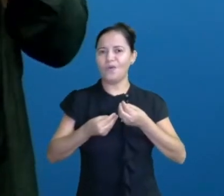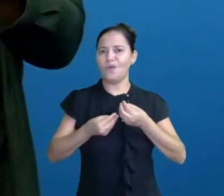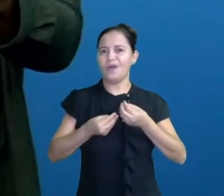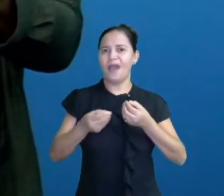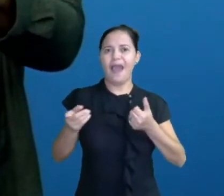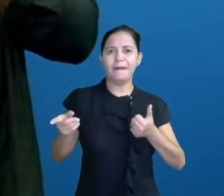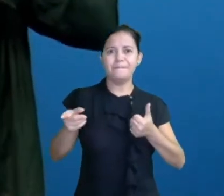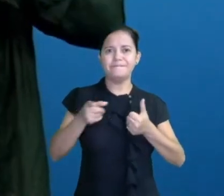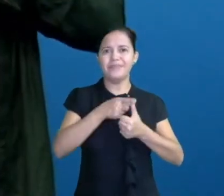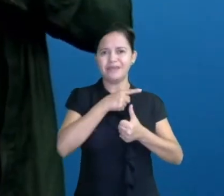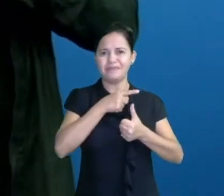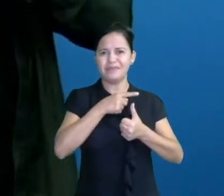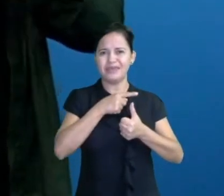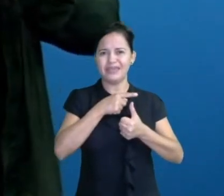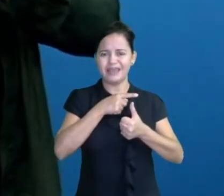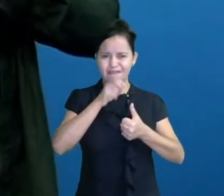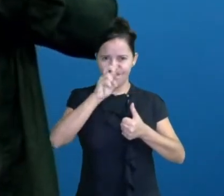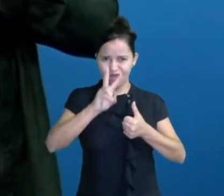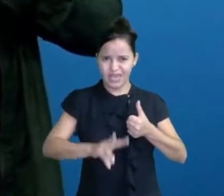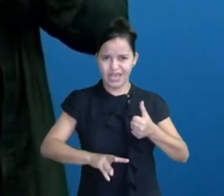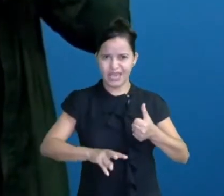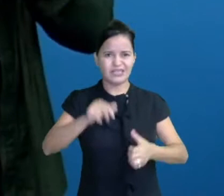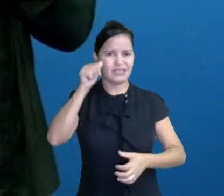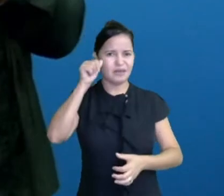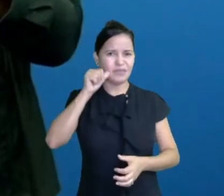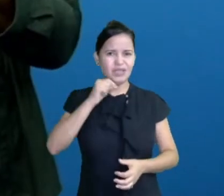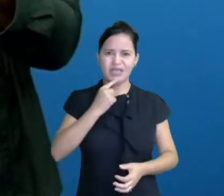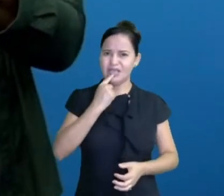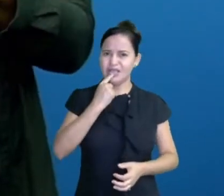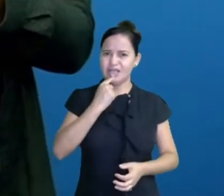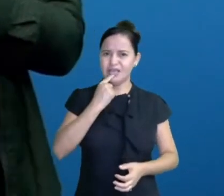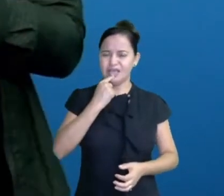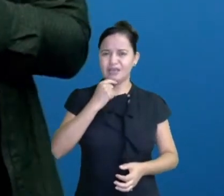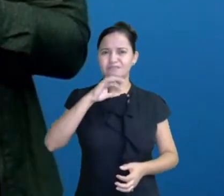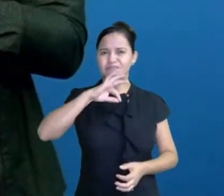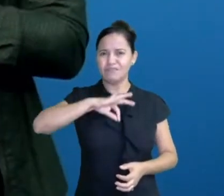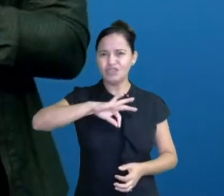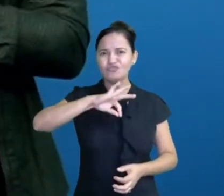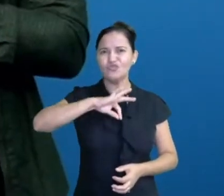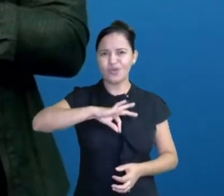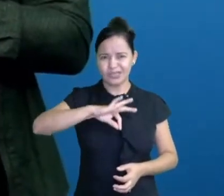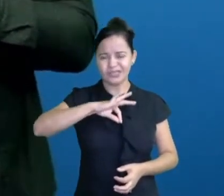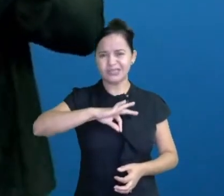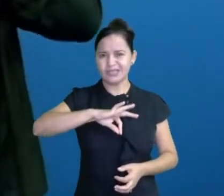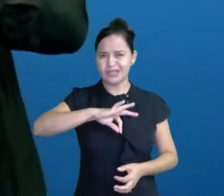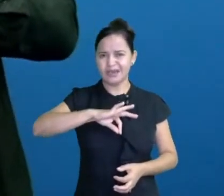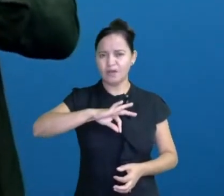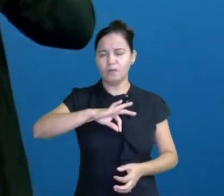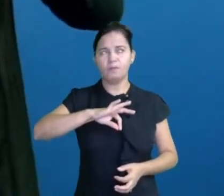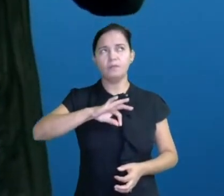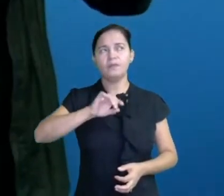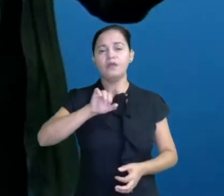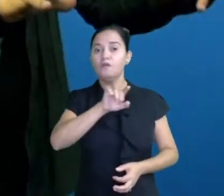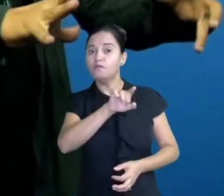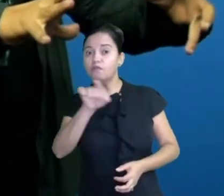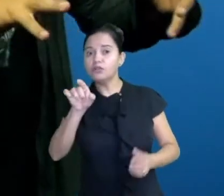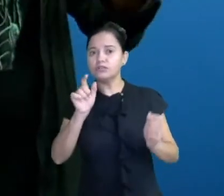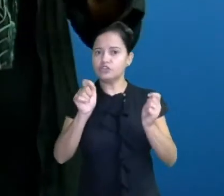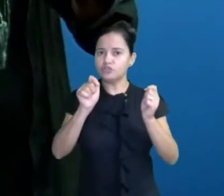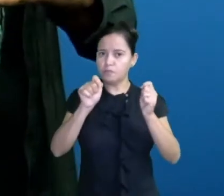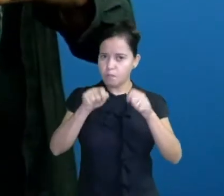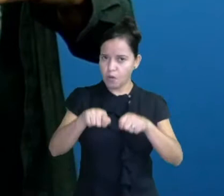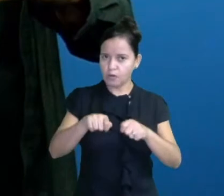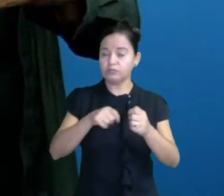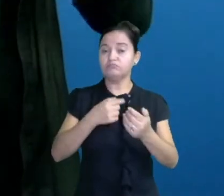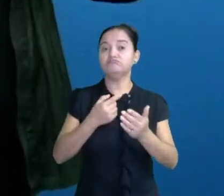primeira menstruação. Mas isso é um tema, gente, que de forma muito cara eu peço a vocês para pesquisarem. E eu digo isso não só para o público feminino,